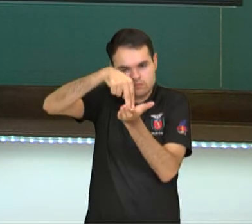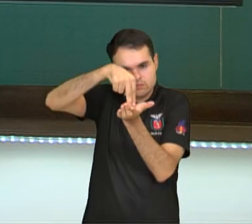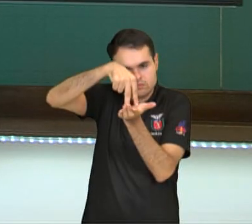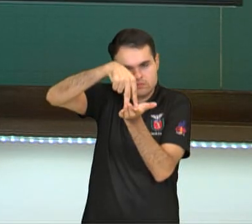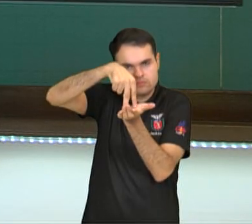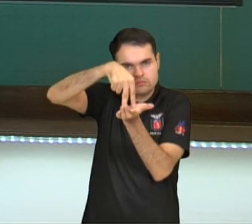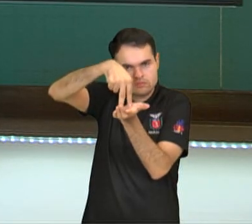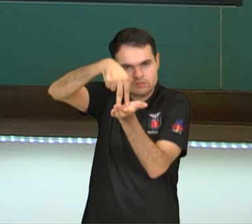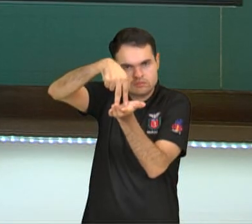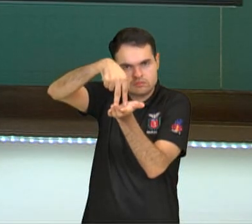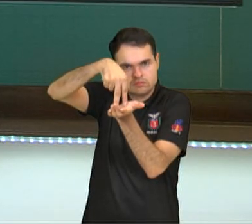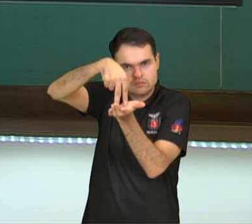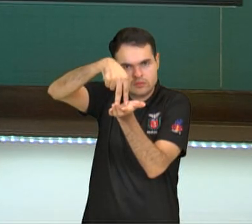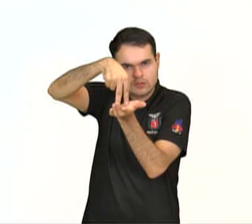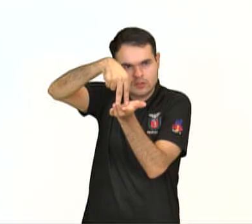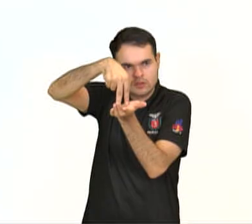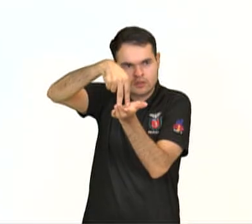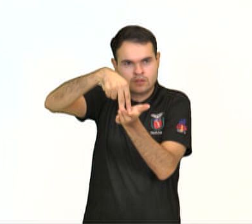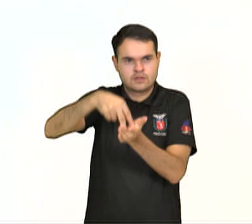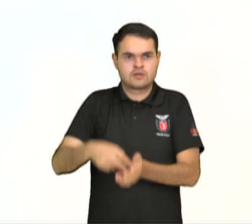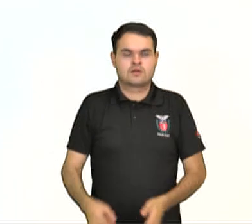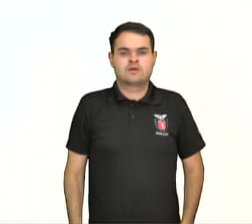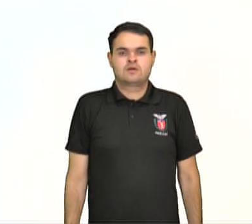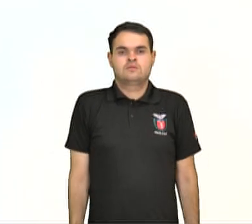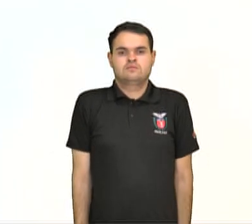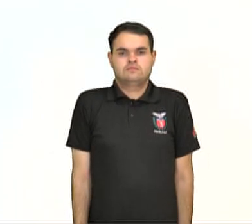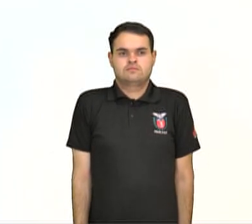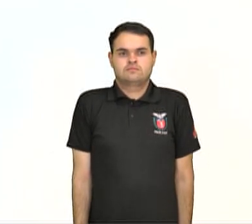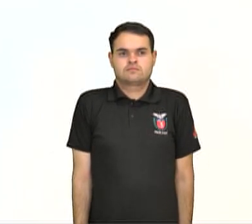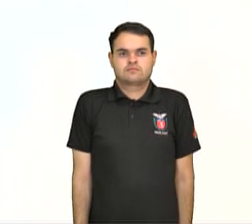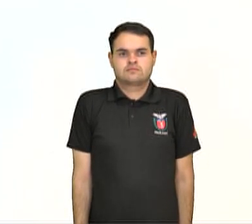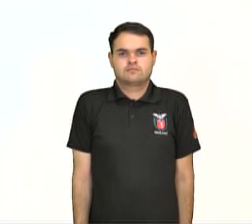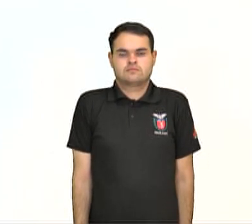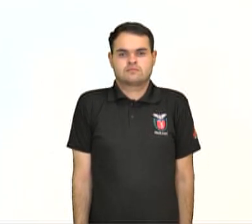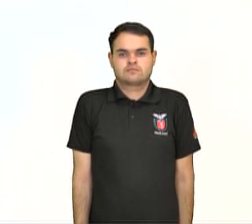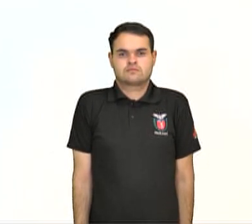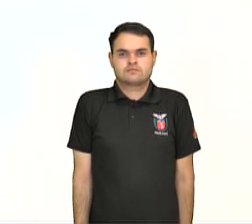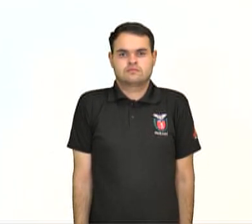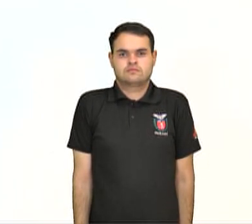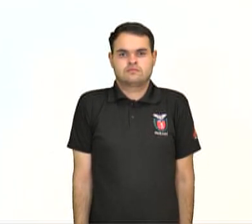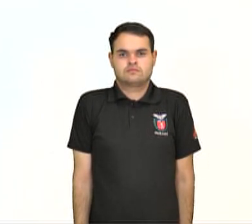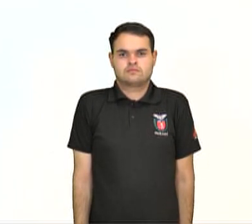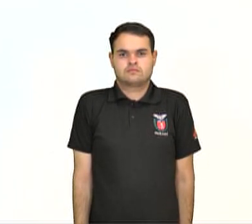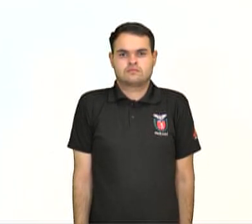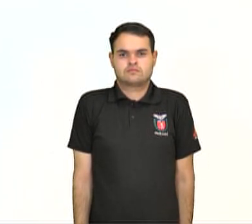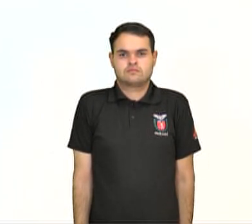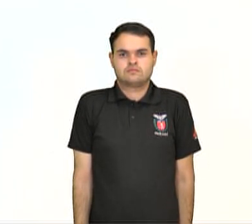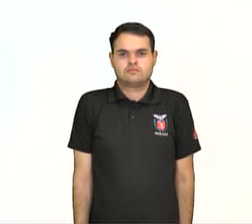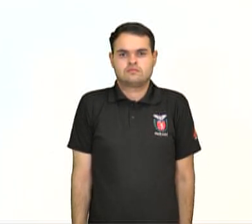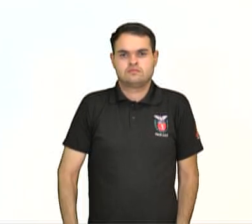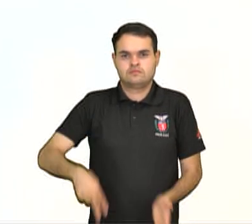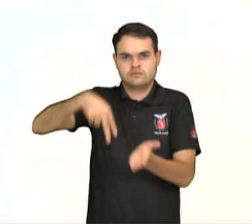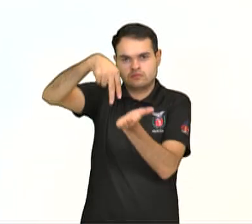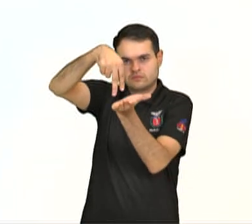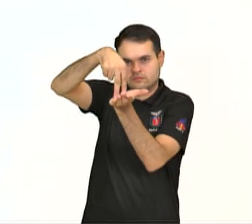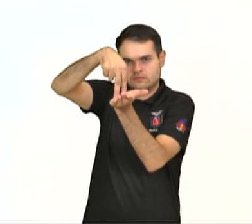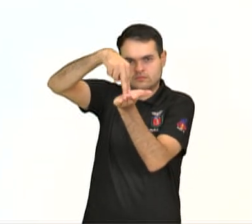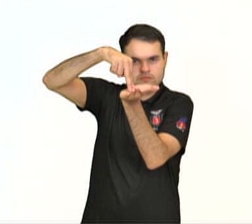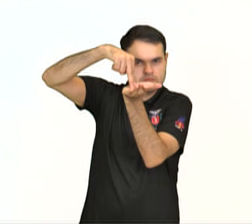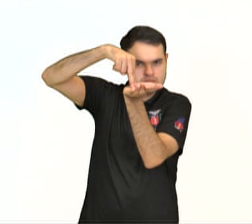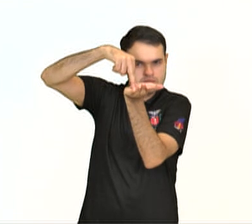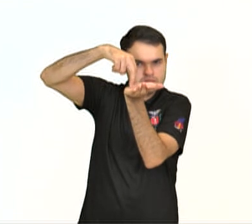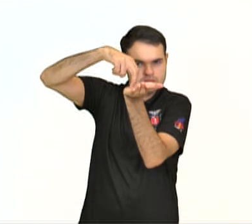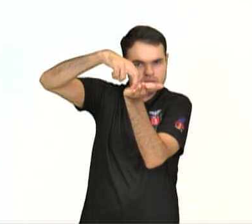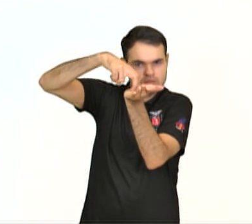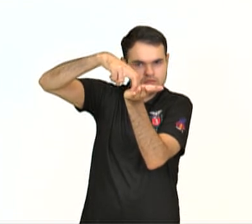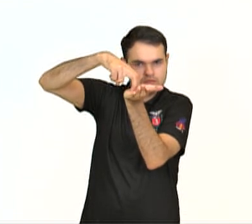afastados. Os braços estendidos ao lado do seu corpo. Você flexiona os joelhos como se fosse